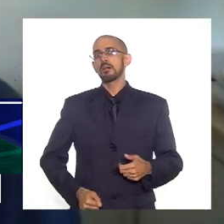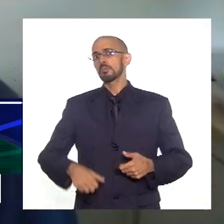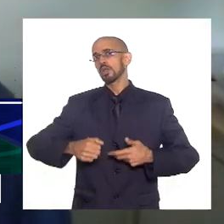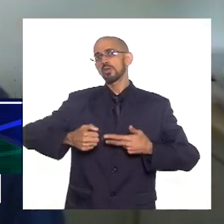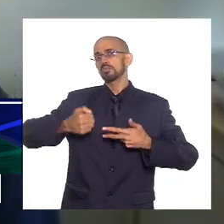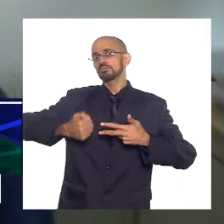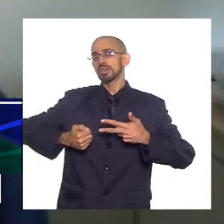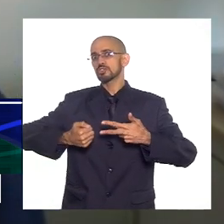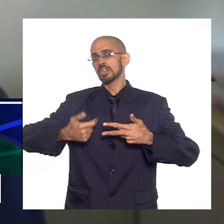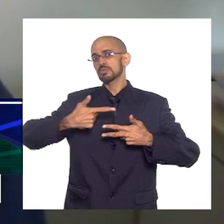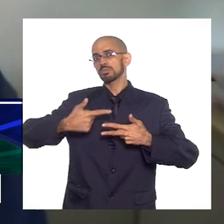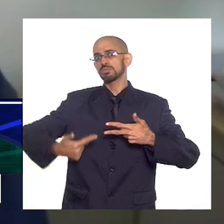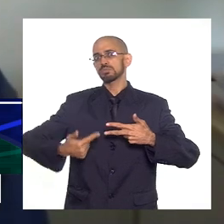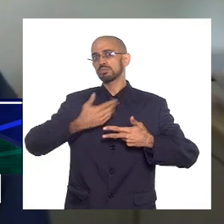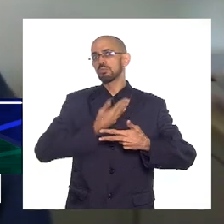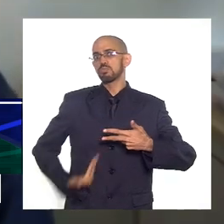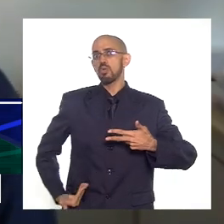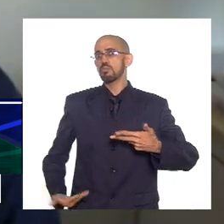público.